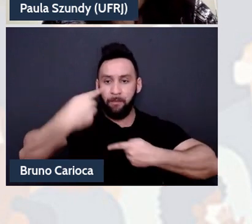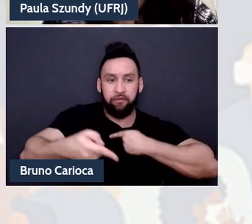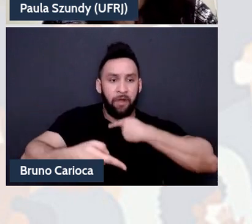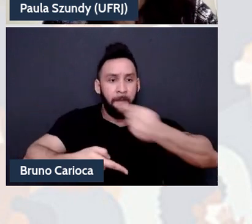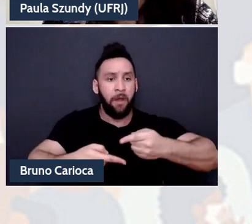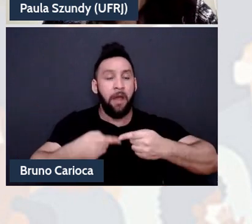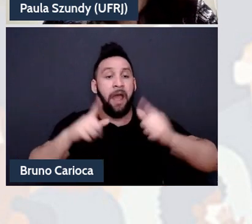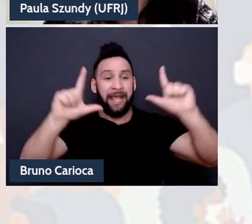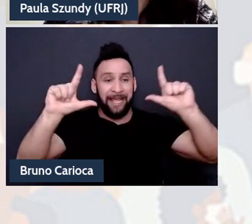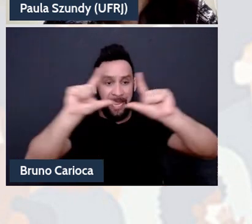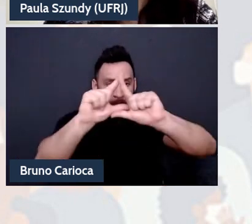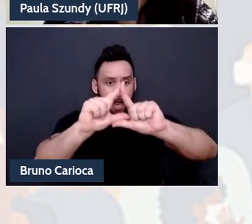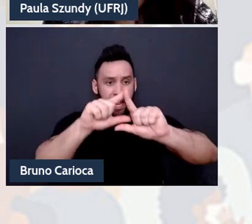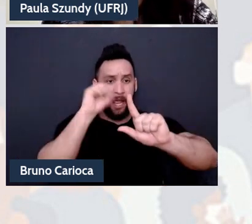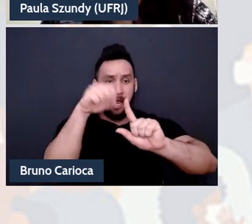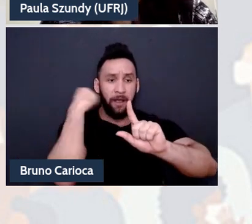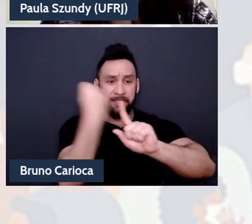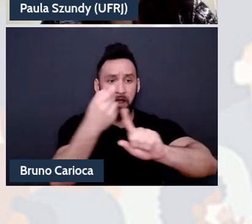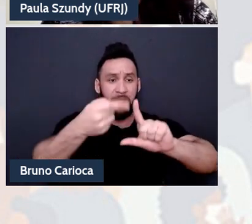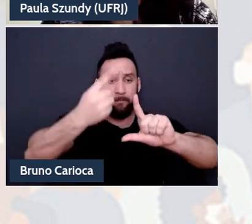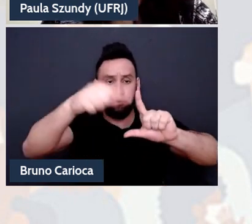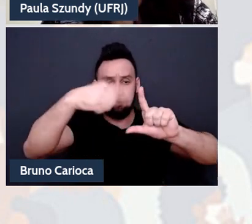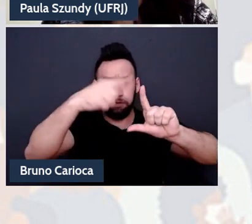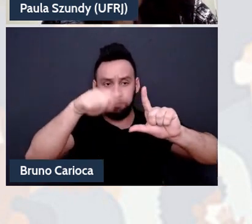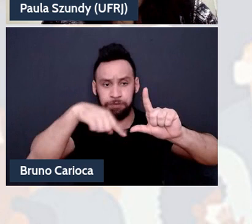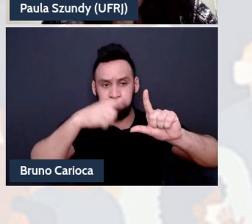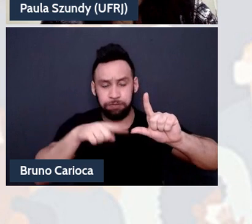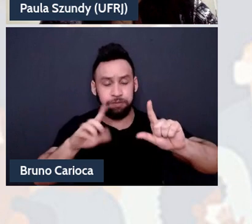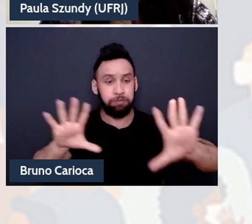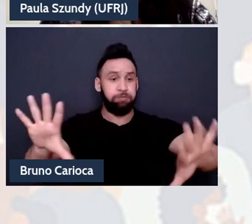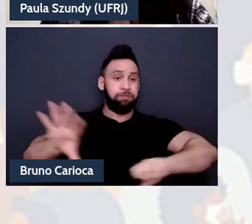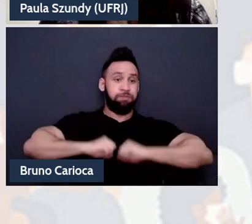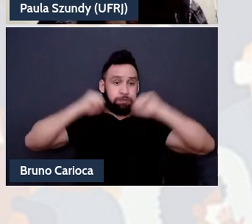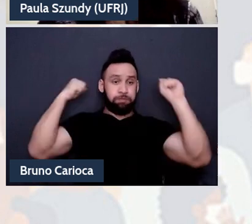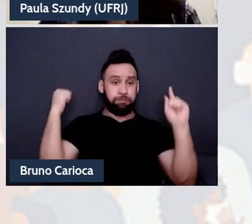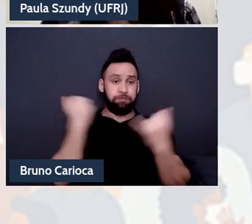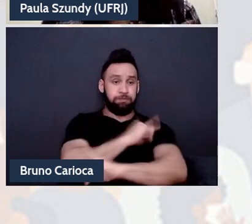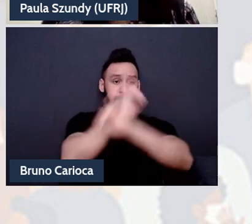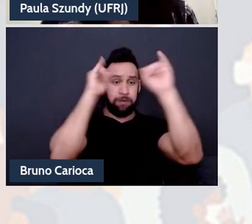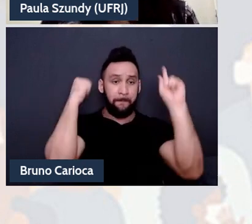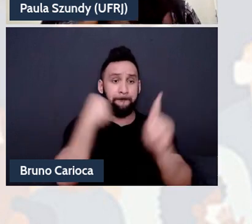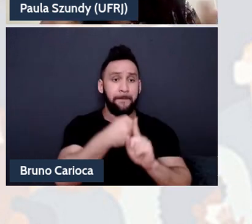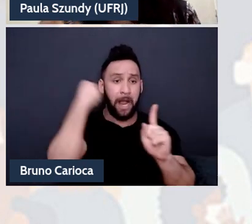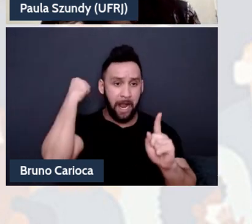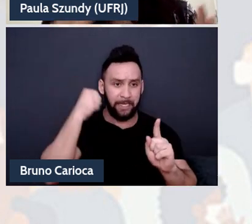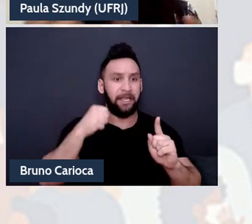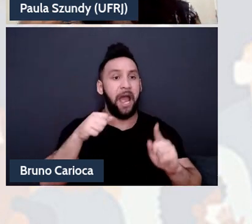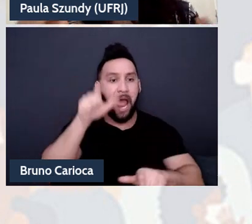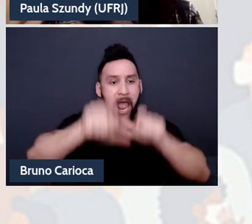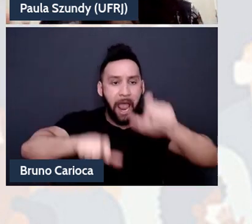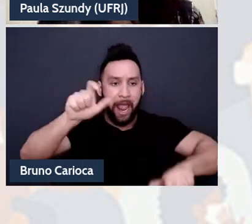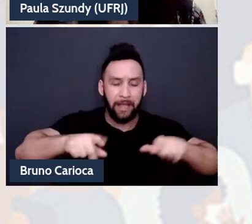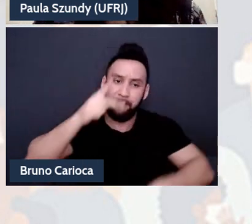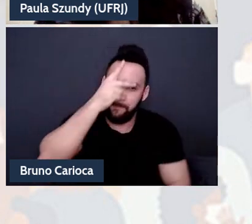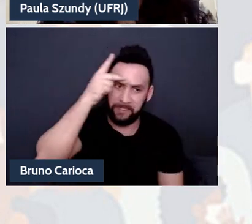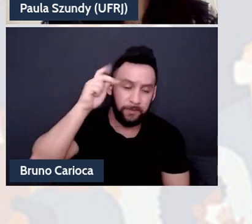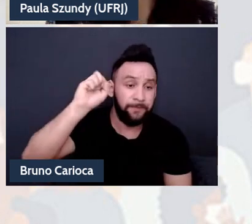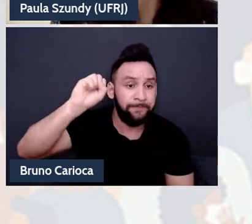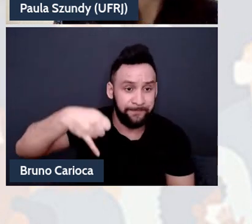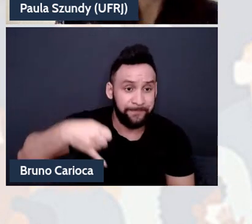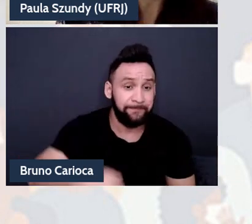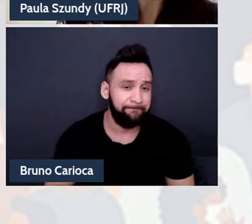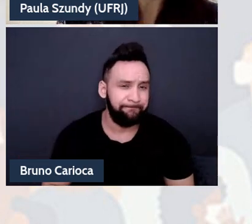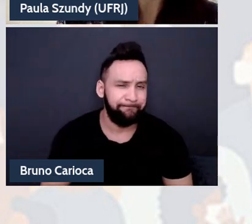mundo social, de que discurso é uma coisa e ação é outra, que tem dado, né,